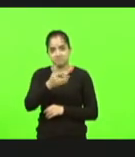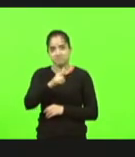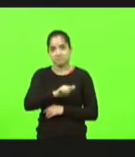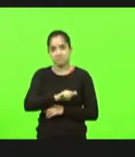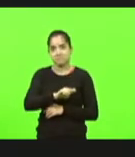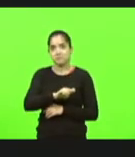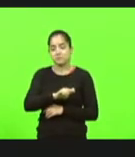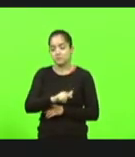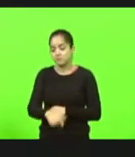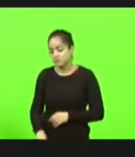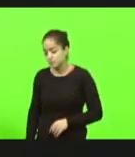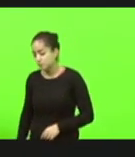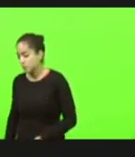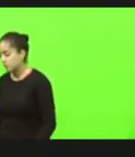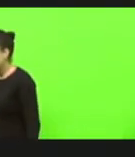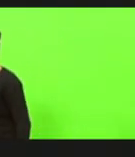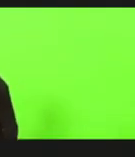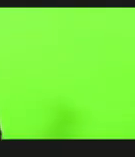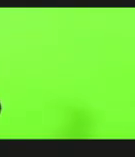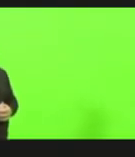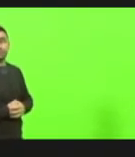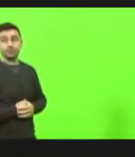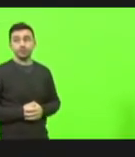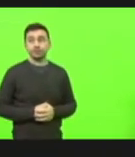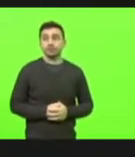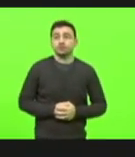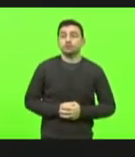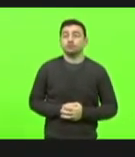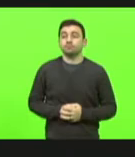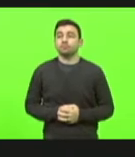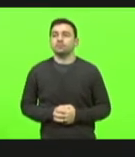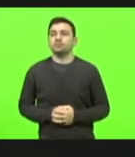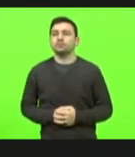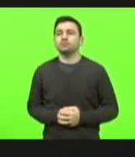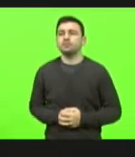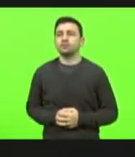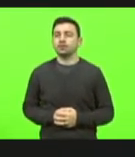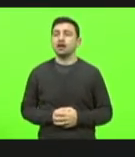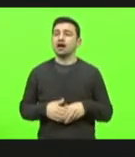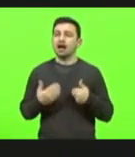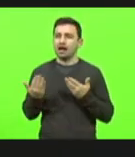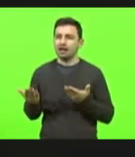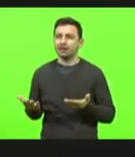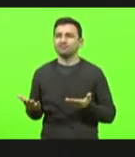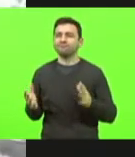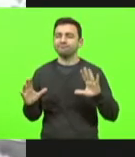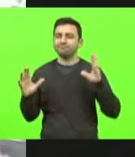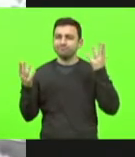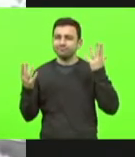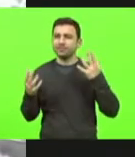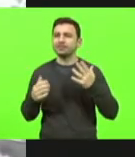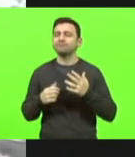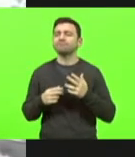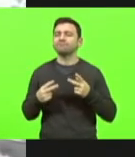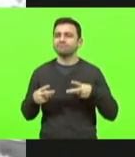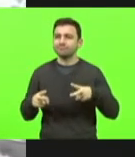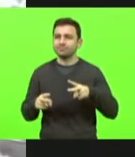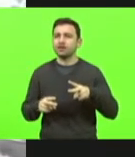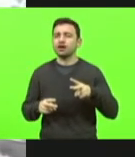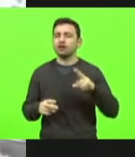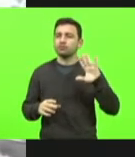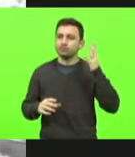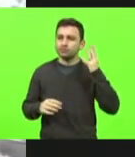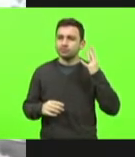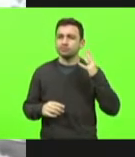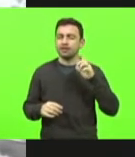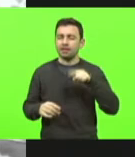que esse evento, na verdade, já virou já faz parte do calendário de eventos importantes aqui em Santa Catarina e